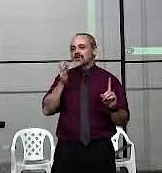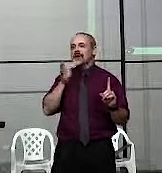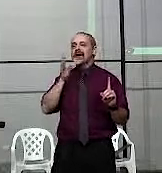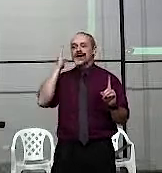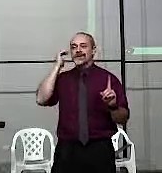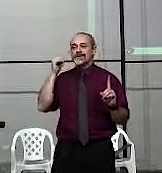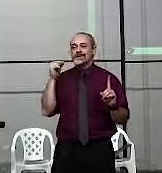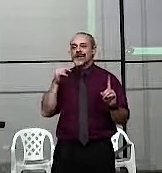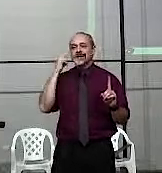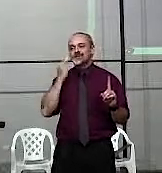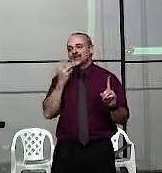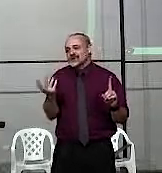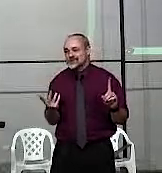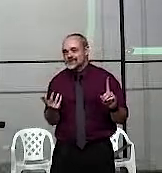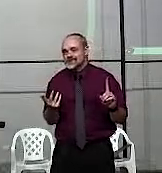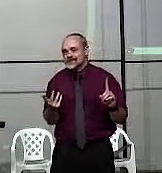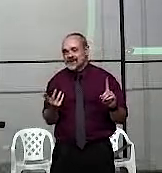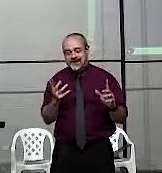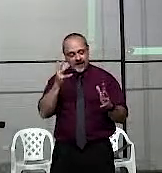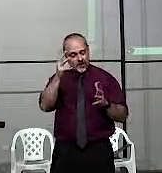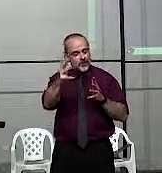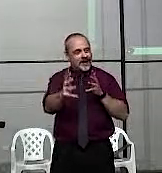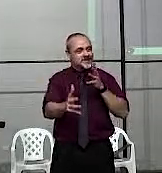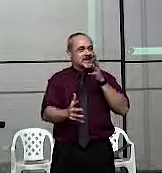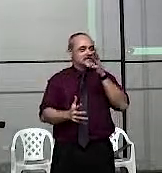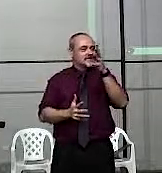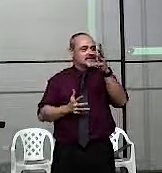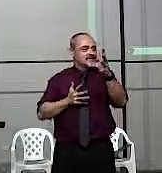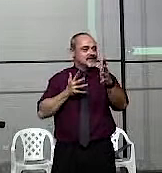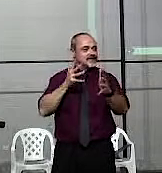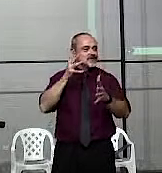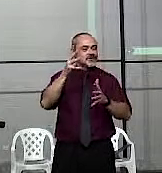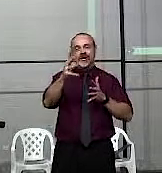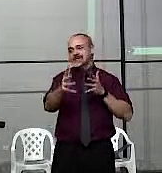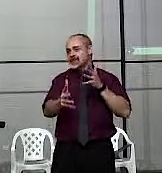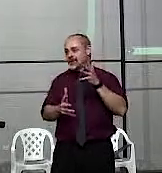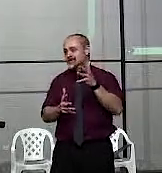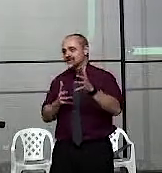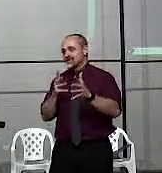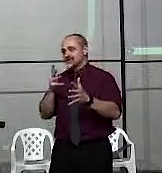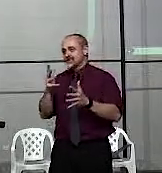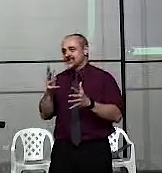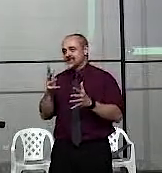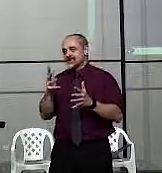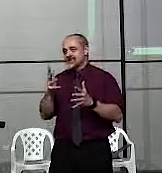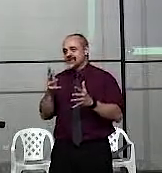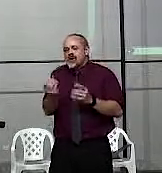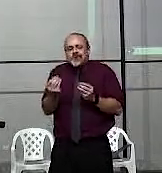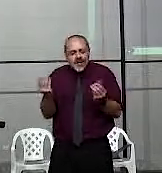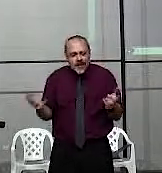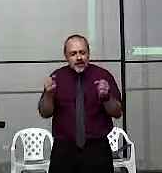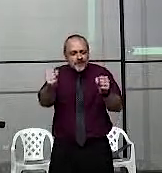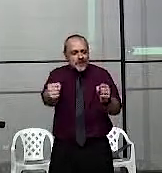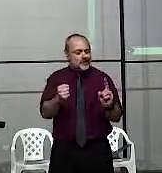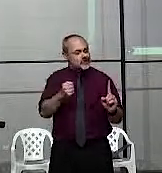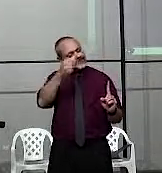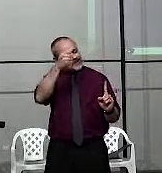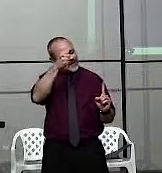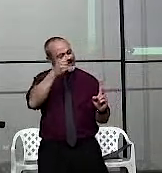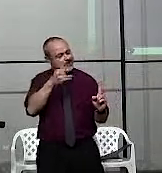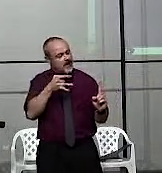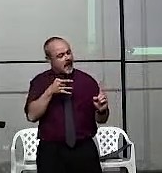Como saber que ele é surdo? Até ele começa a usar as mãos. Como seria